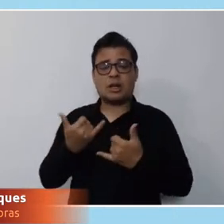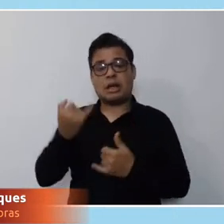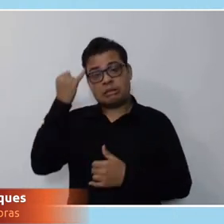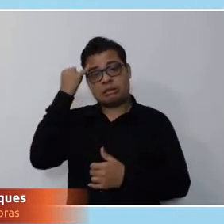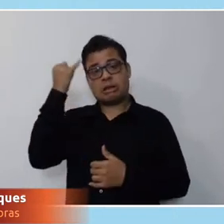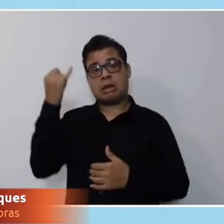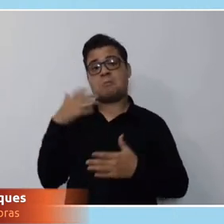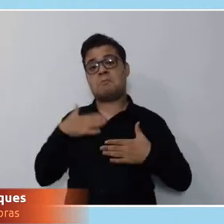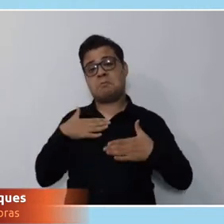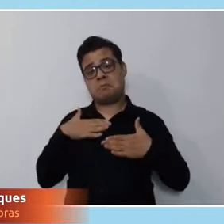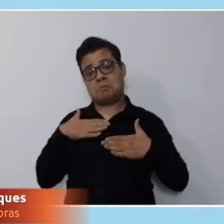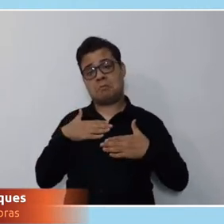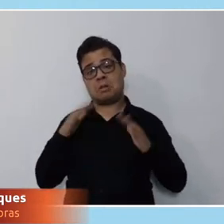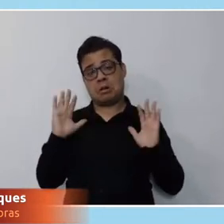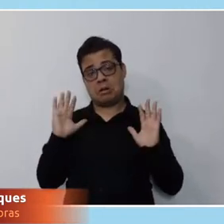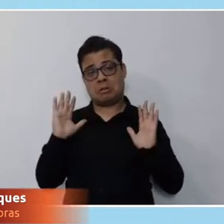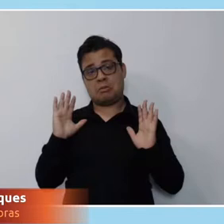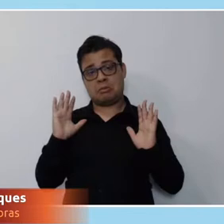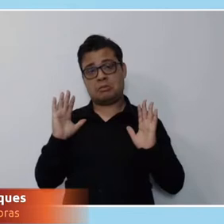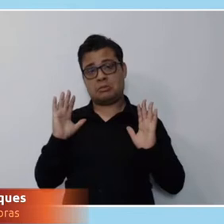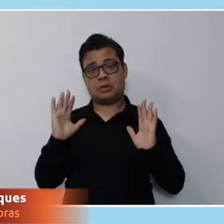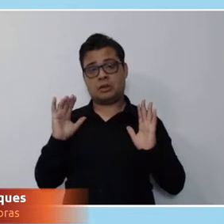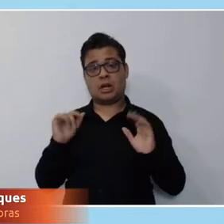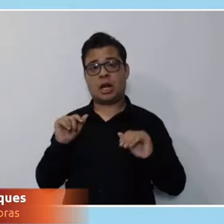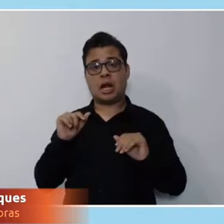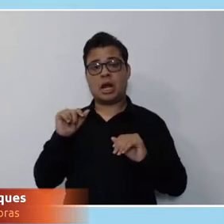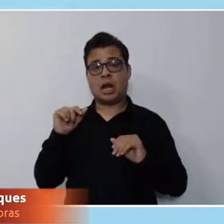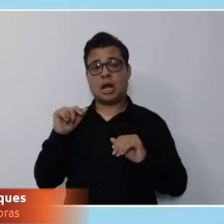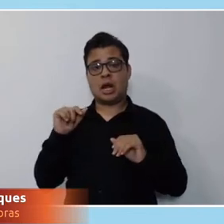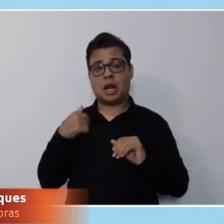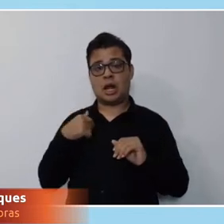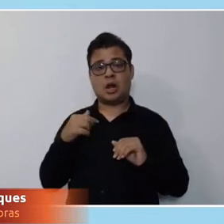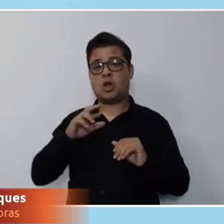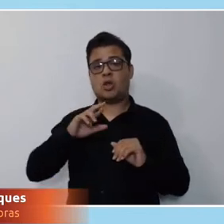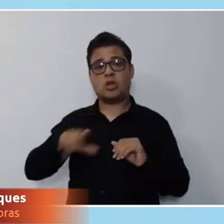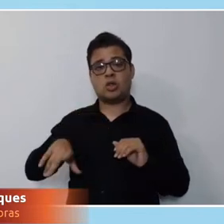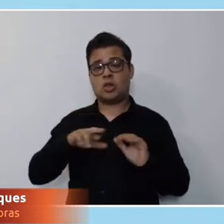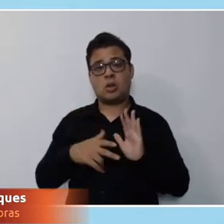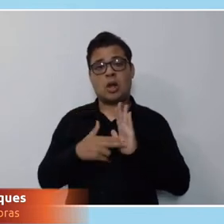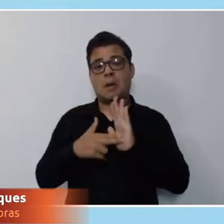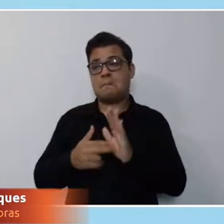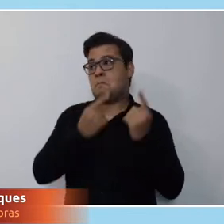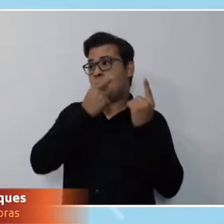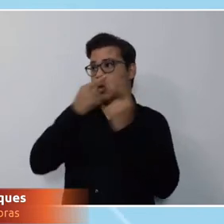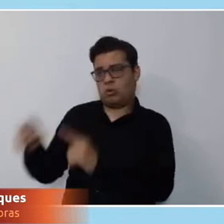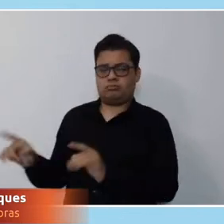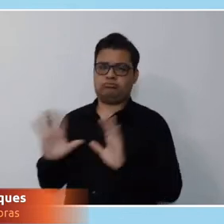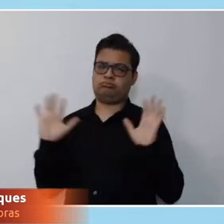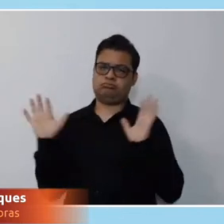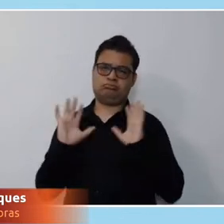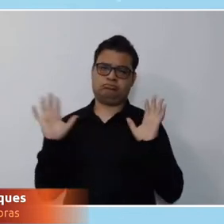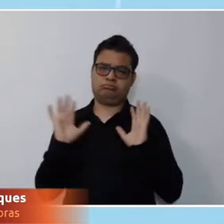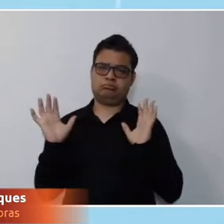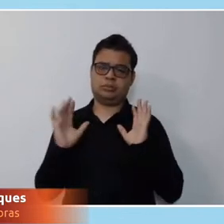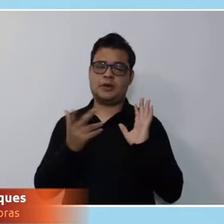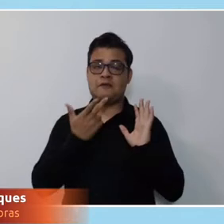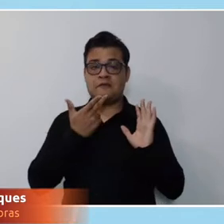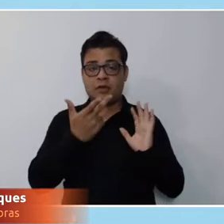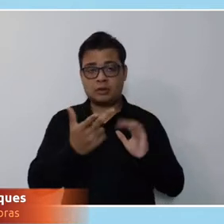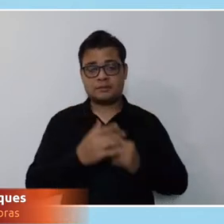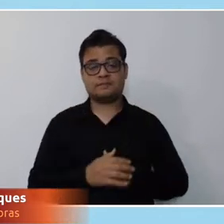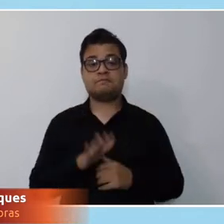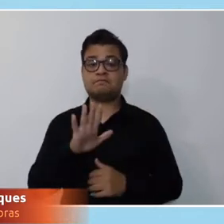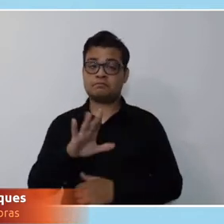que ele não fez qualquer representação contra o patrão. Segundo o delegado que está investigando o